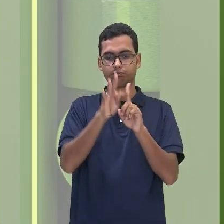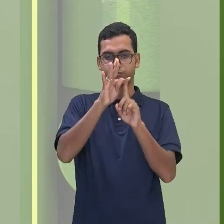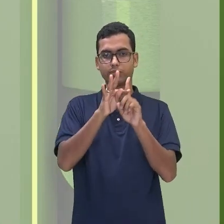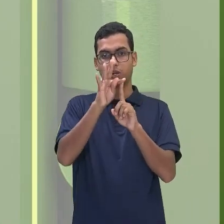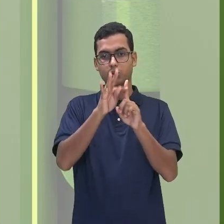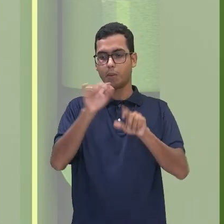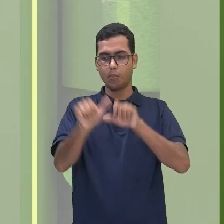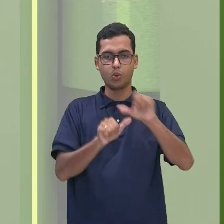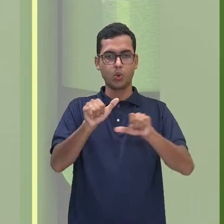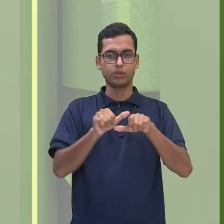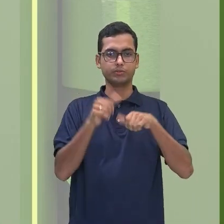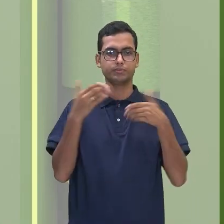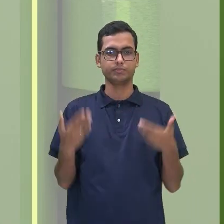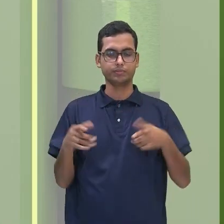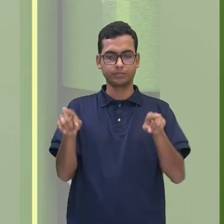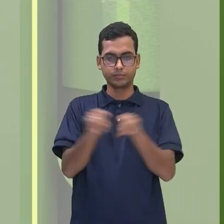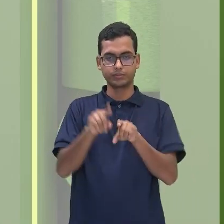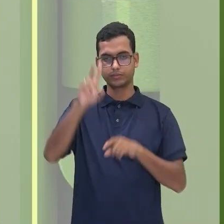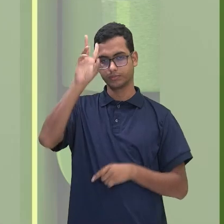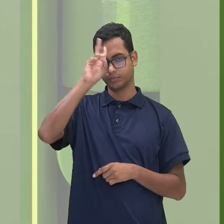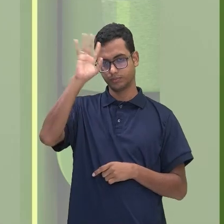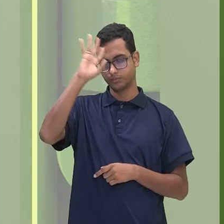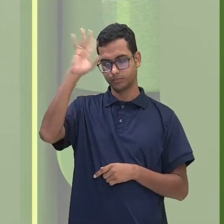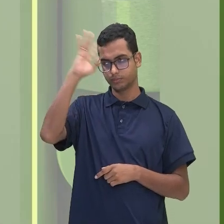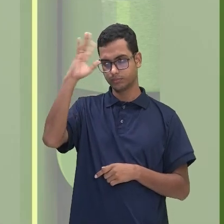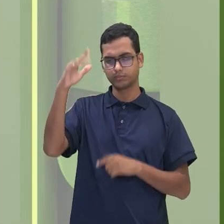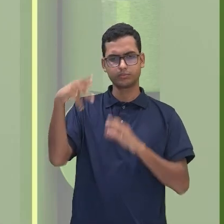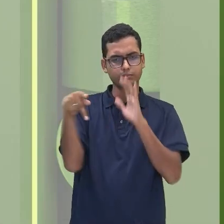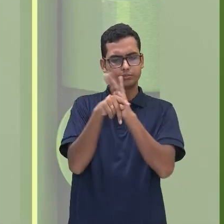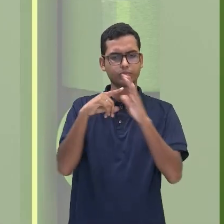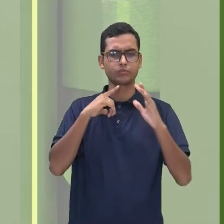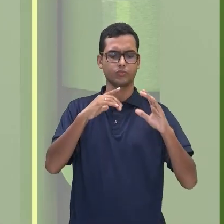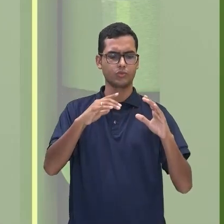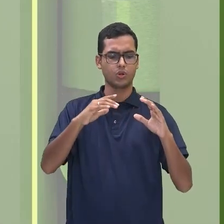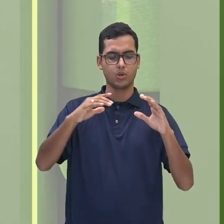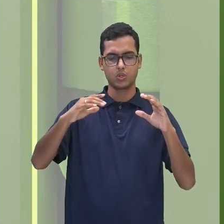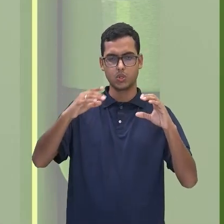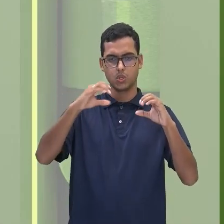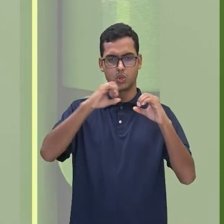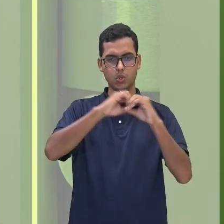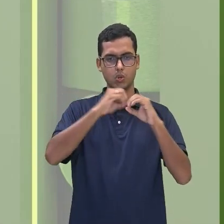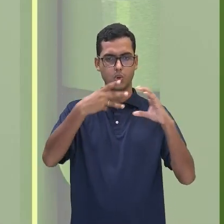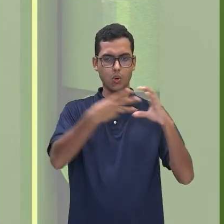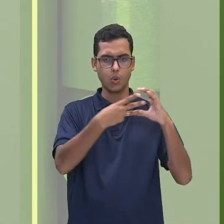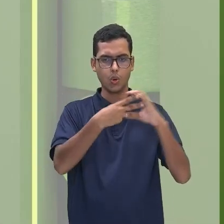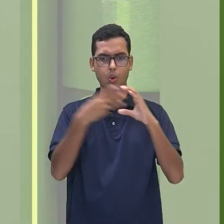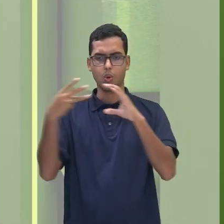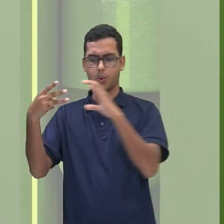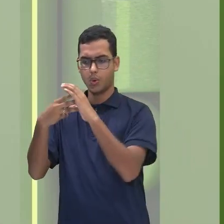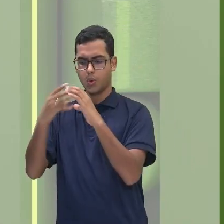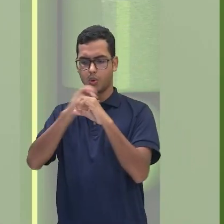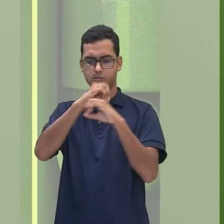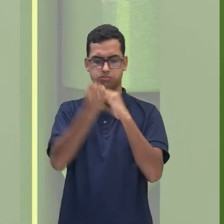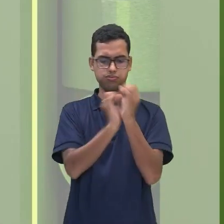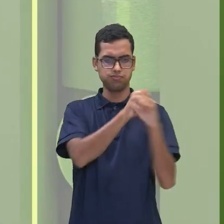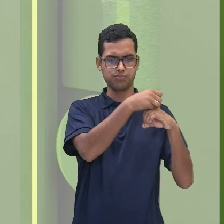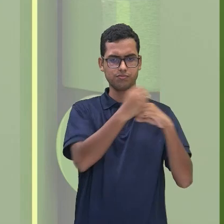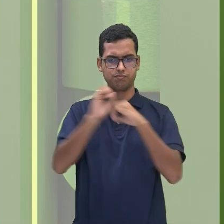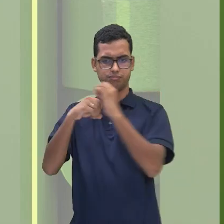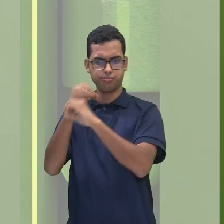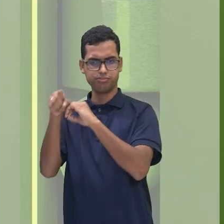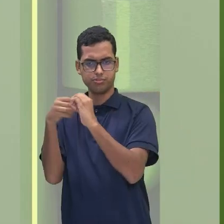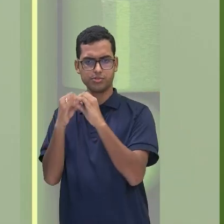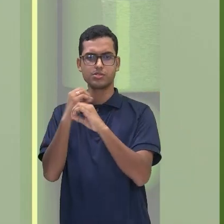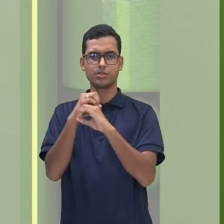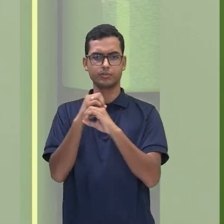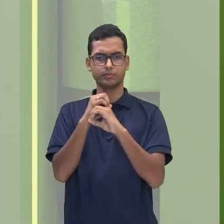célula, uma unida à outra, formando um tecido, um órgão, e formando o seu corpo parando de funcionar, essas células. Dá aquela